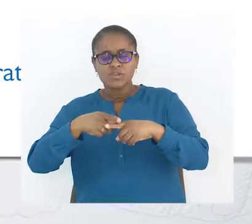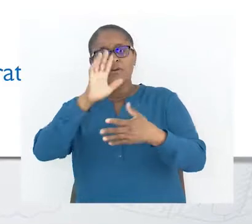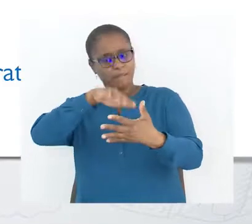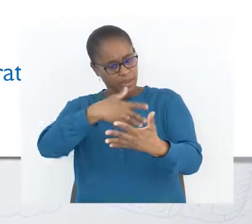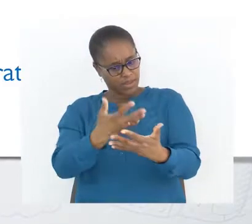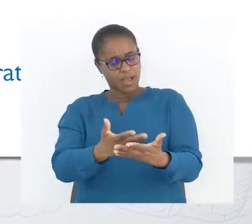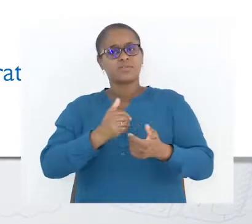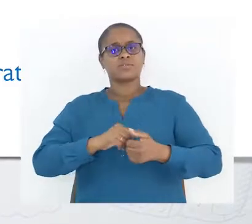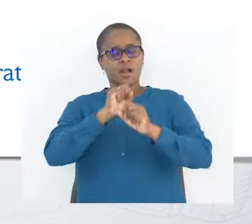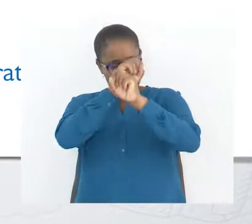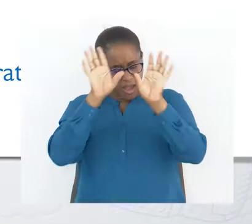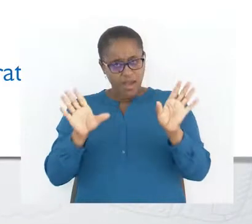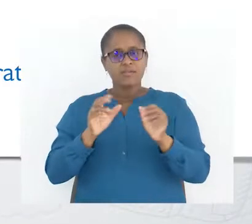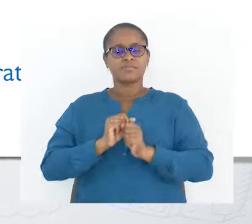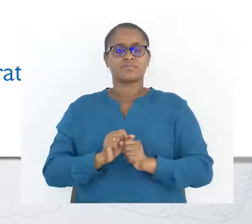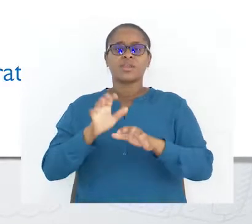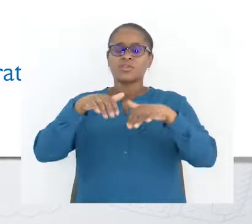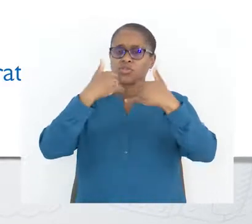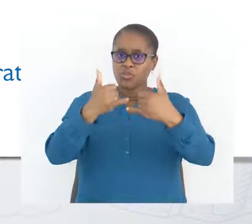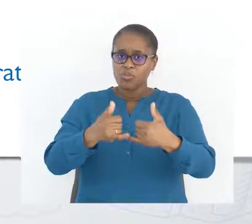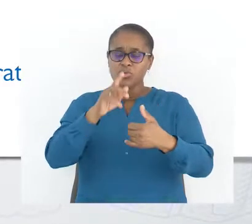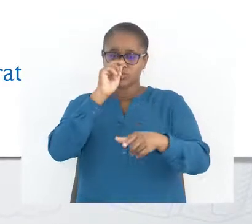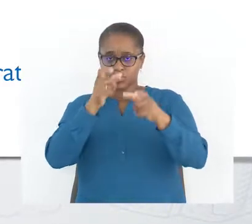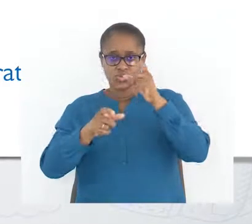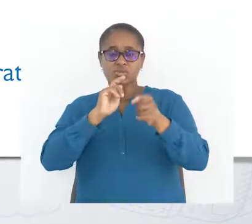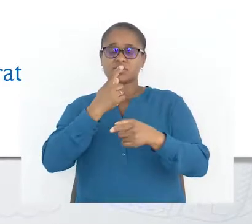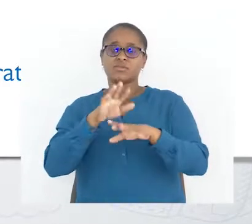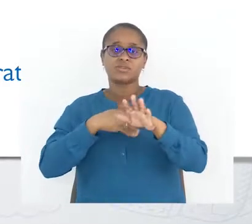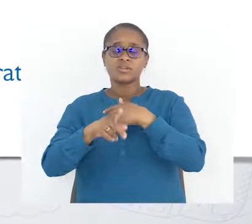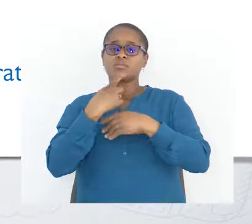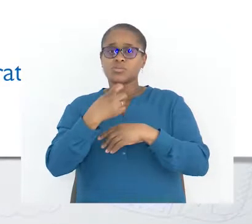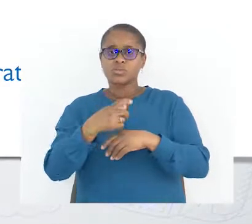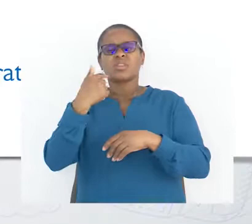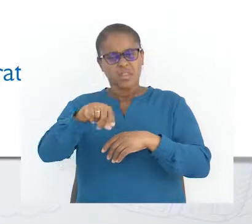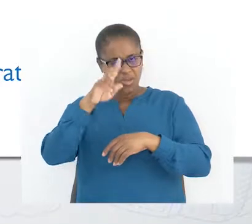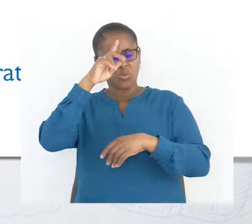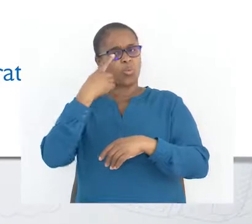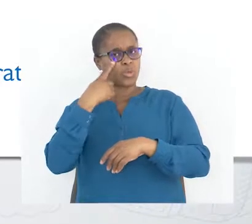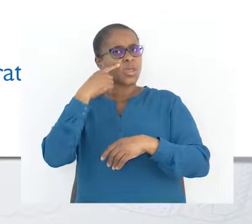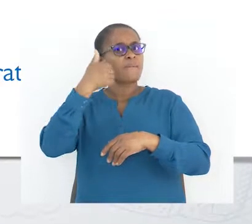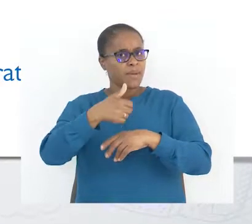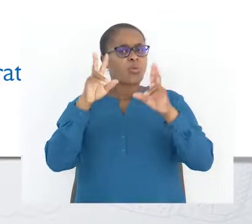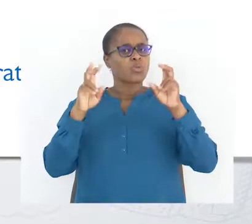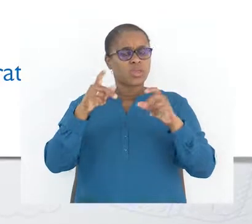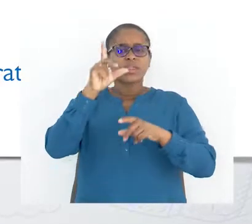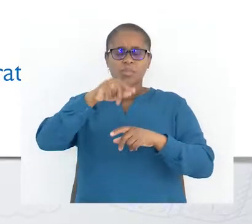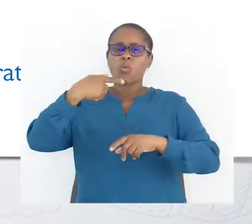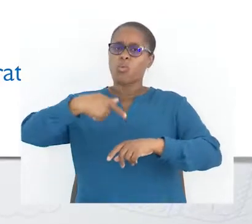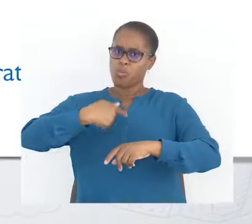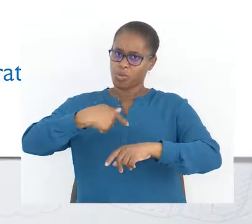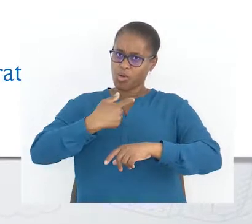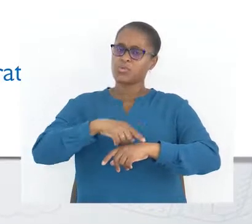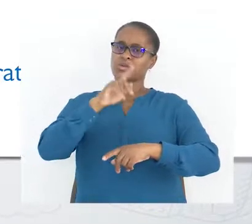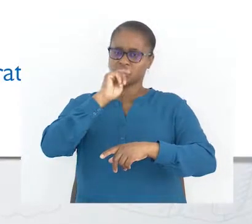objetivo definido, claramente. Depois, o entrevistador deve conhecer bem o tema e o próprio